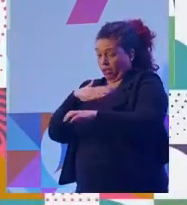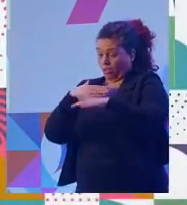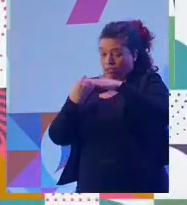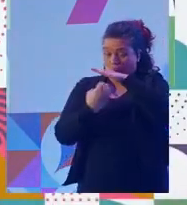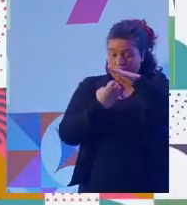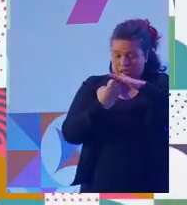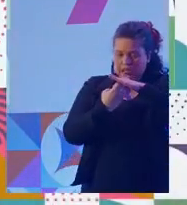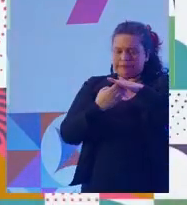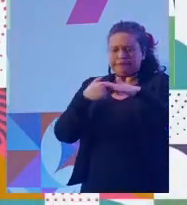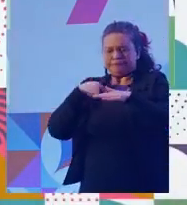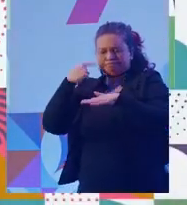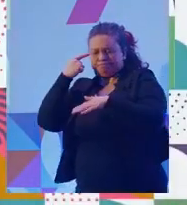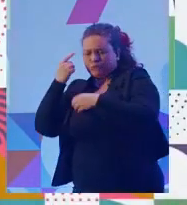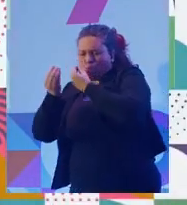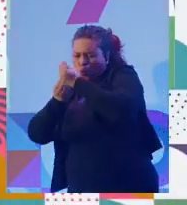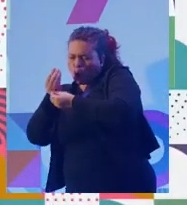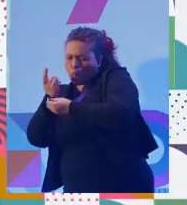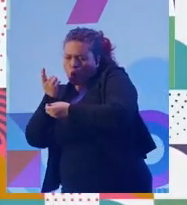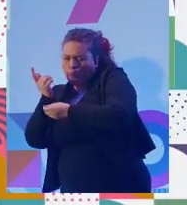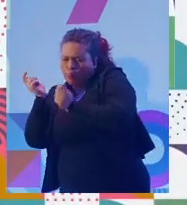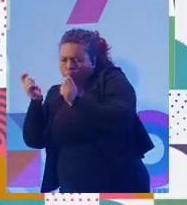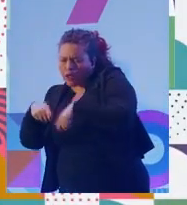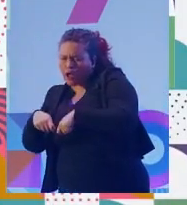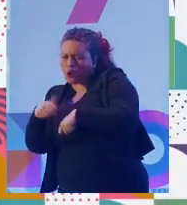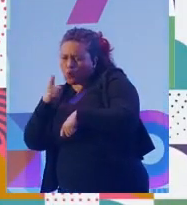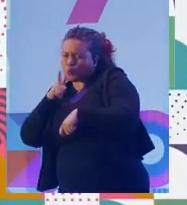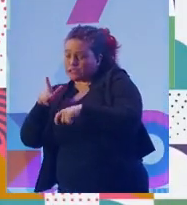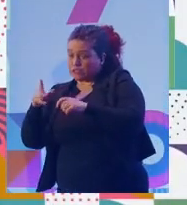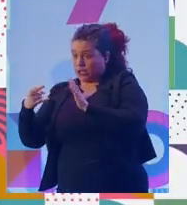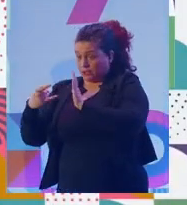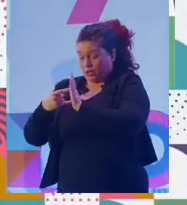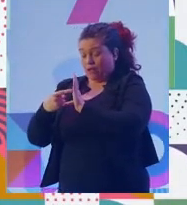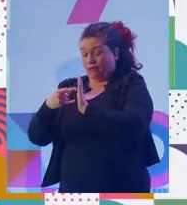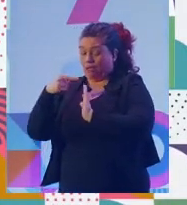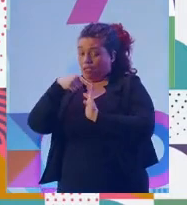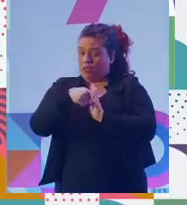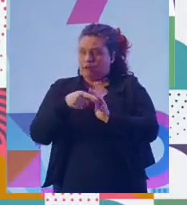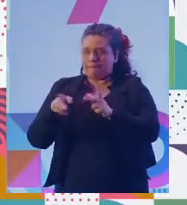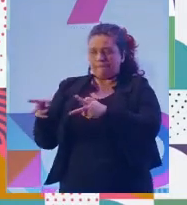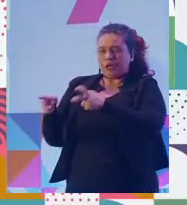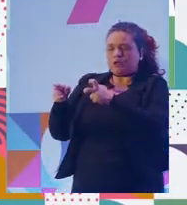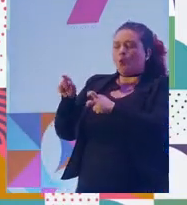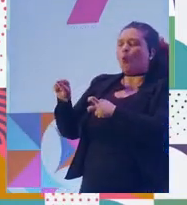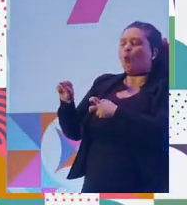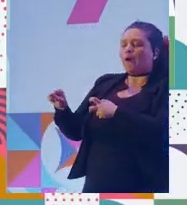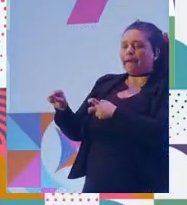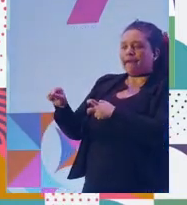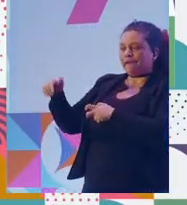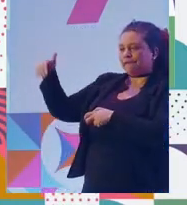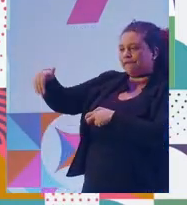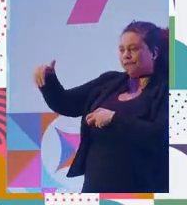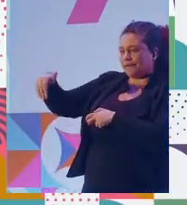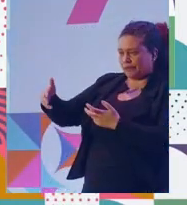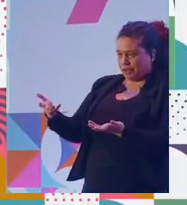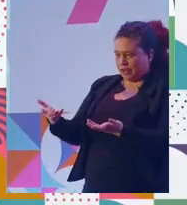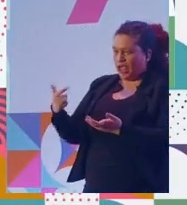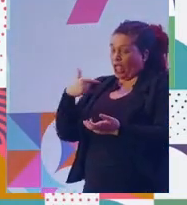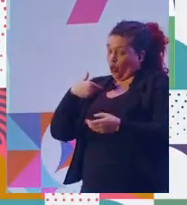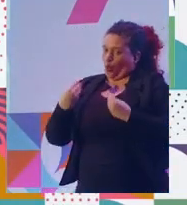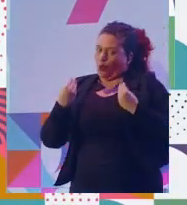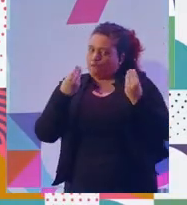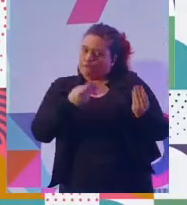possa conseguir que a empresa saiba o que a gente está fazendo. Então, a gente precisa oferecer a competência, a